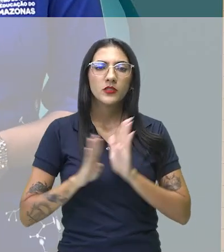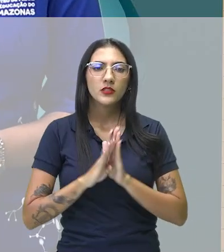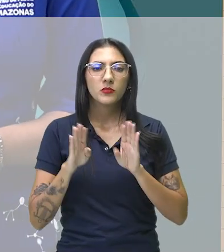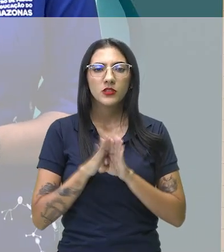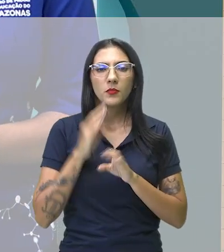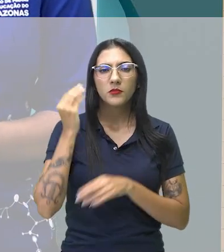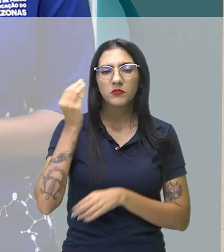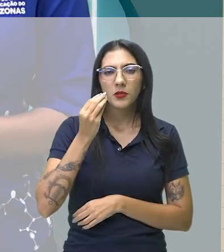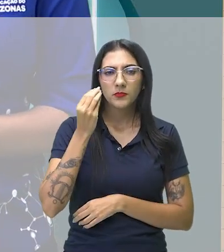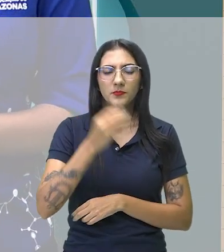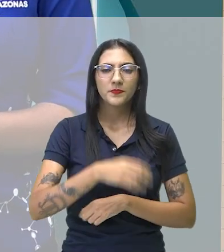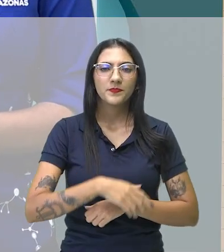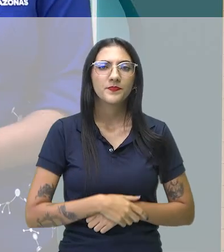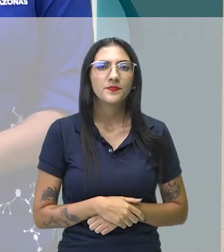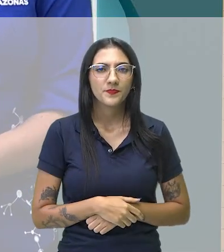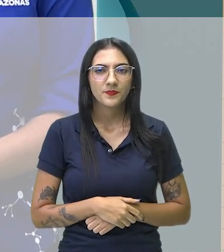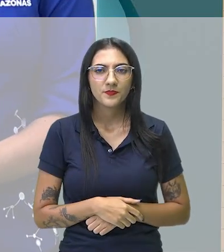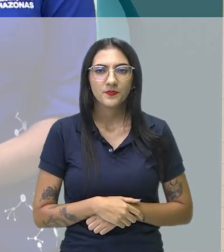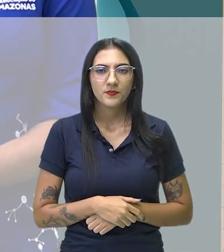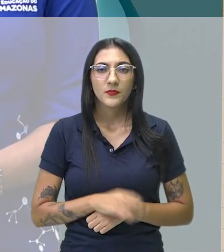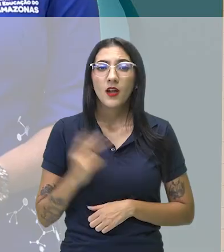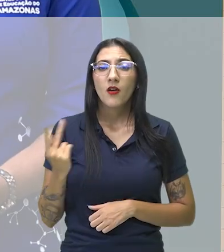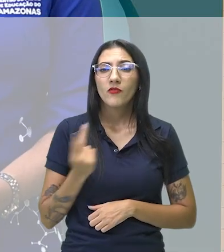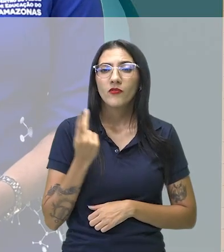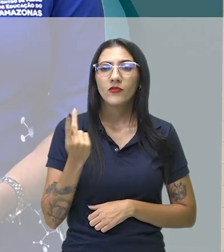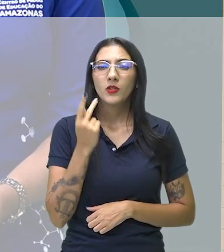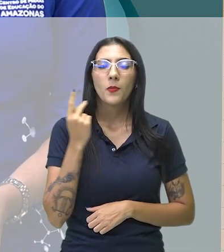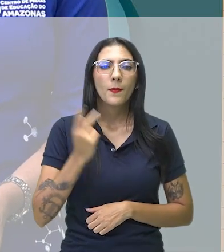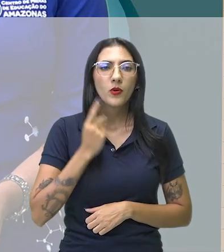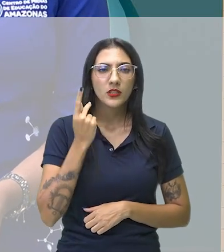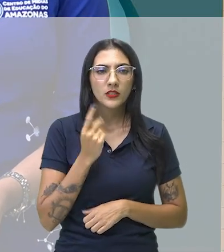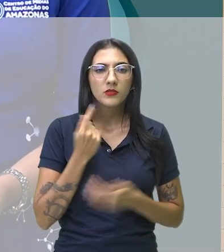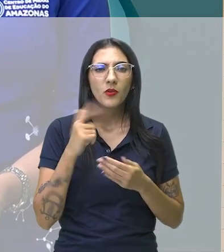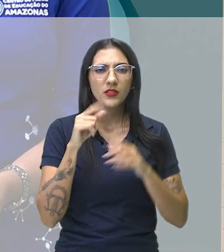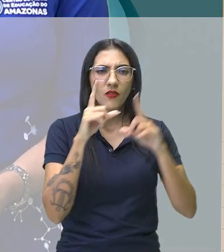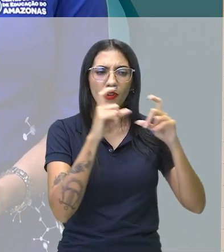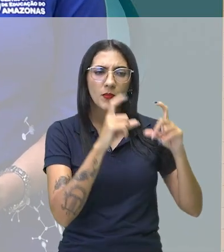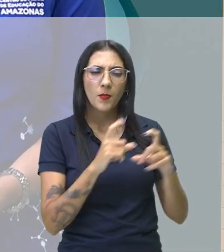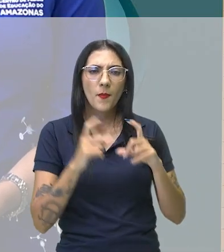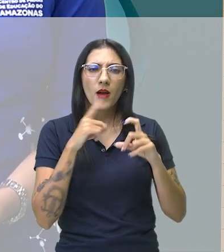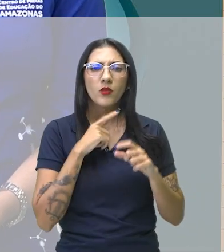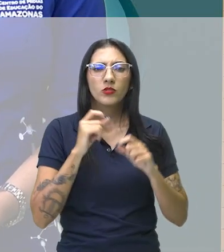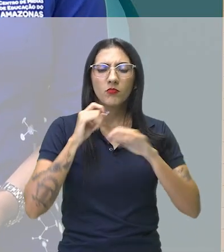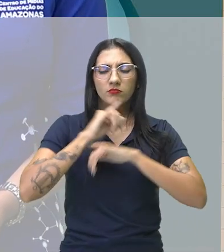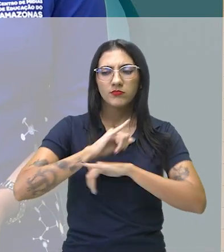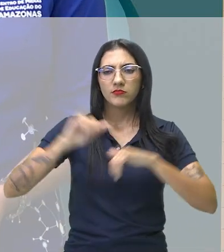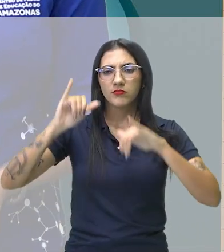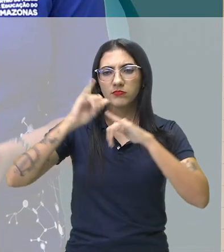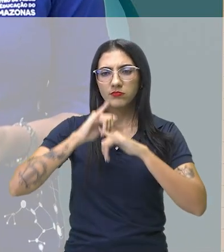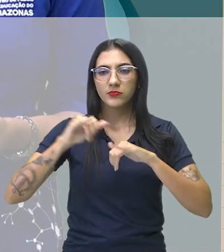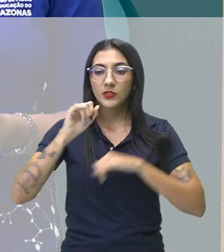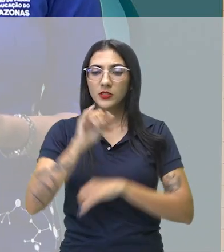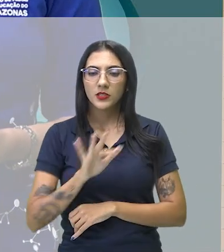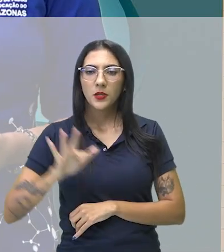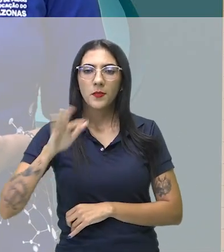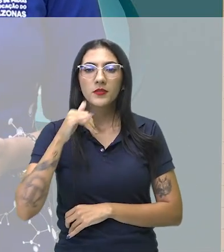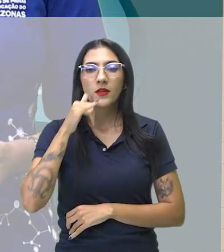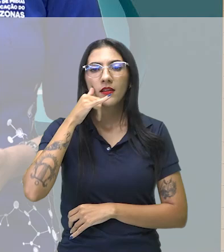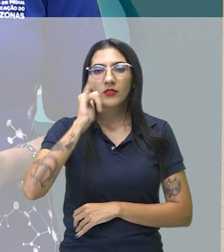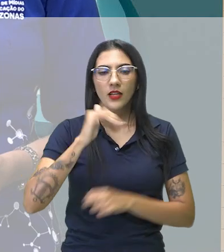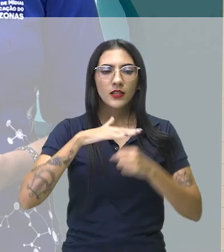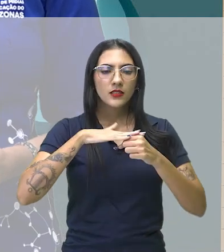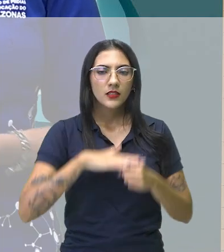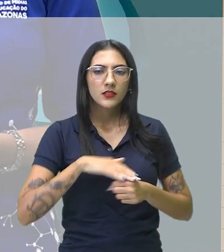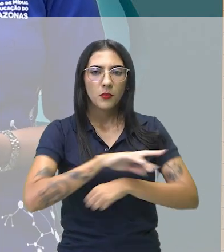e esperança. Valores políticos. As fotografias da marcha são um manifesto visual contra a